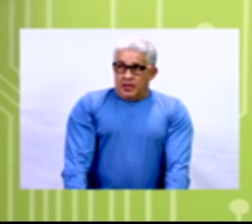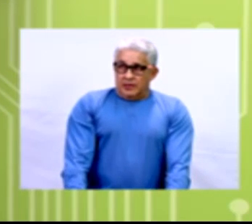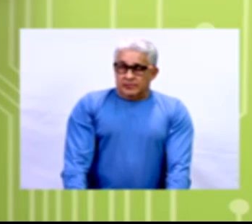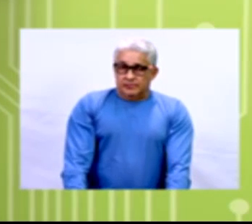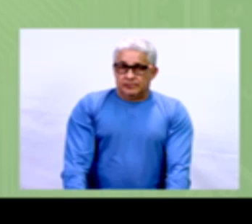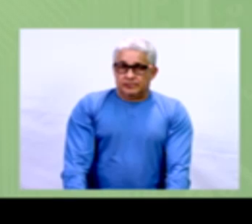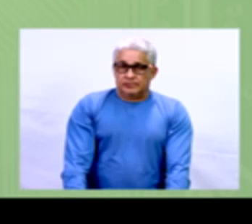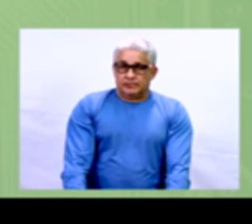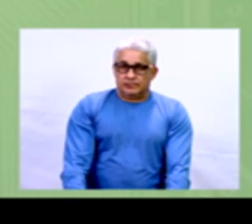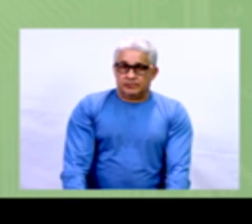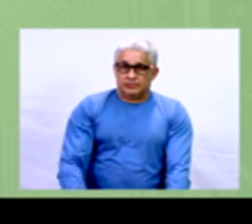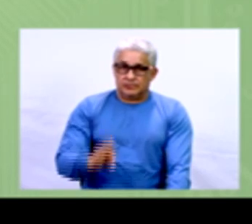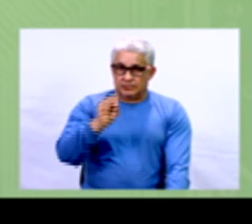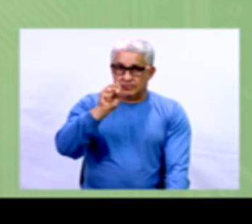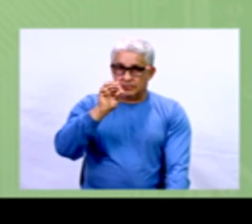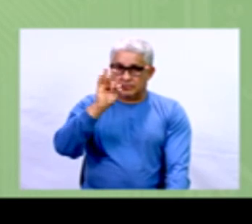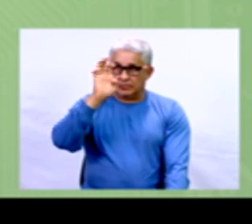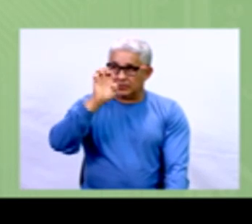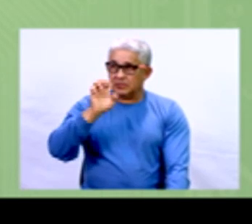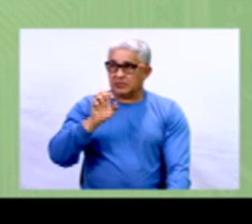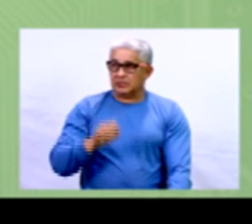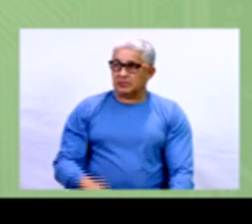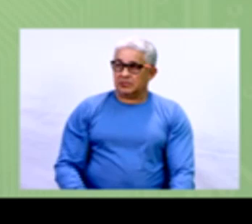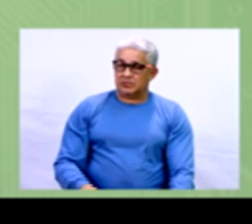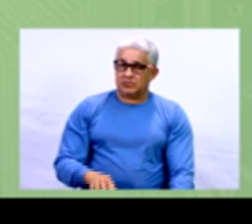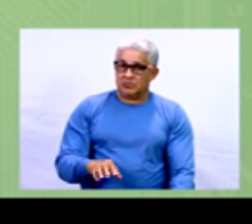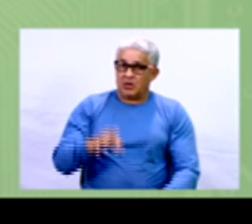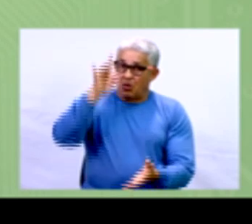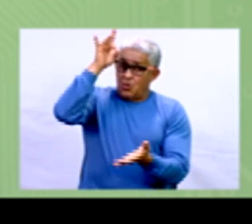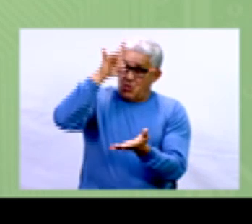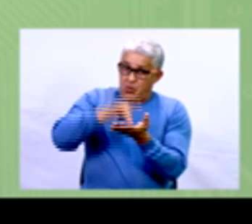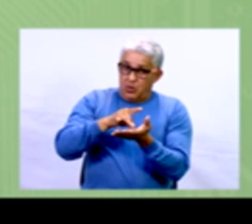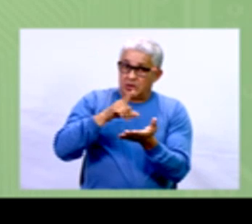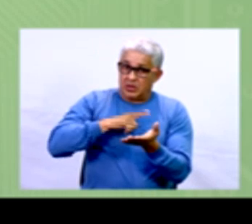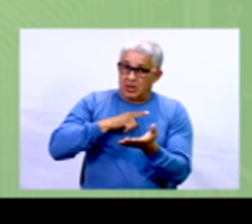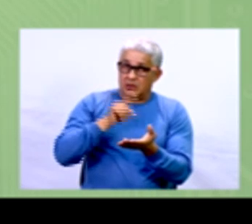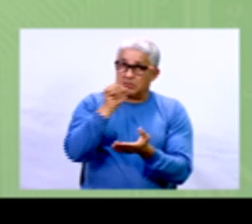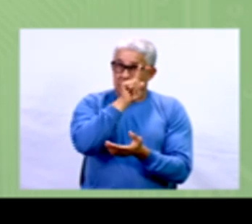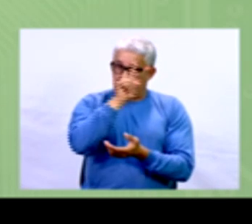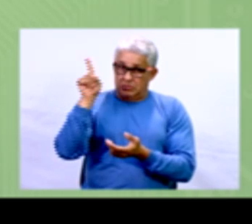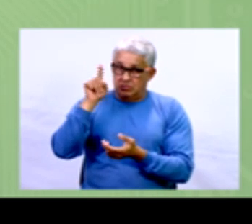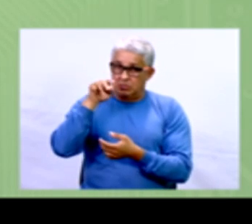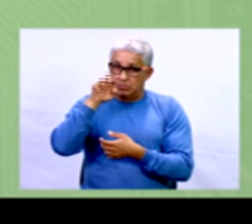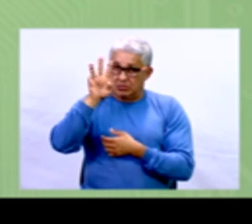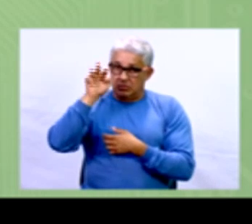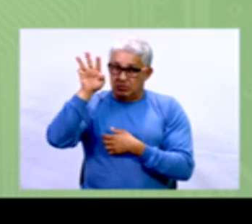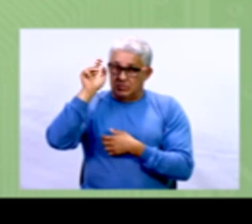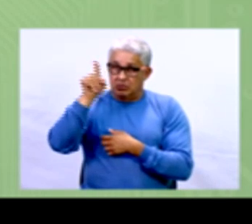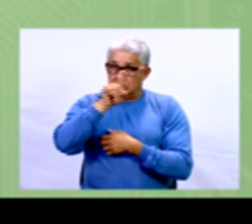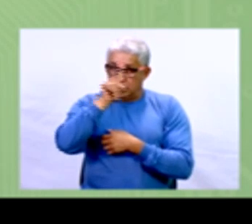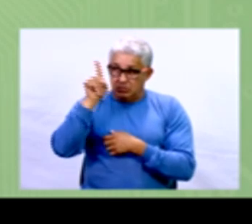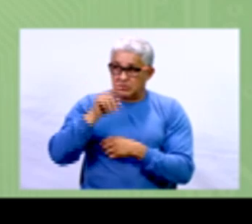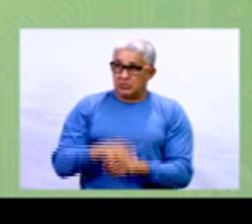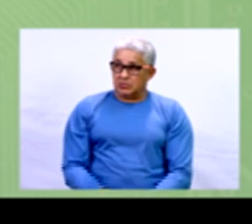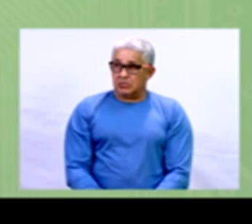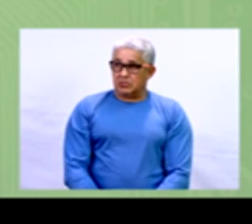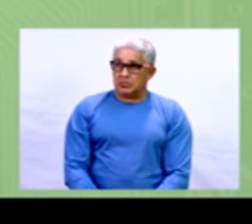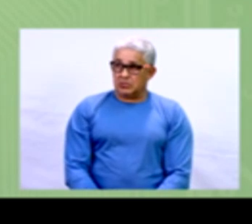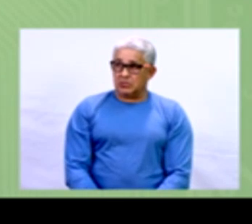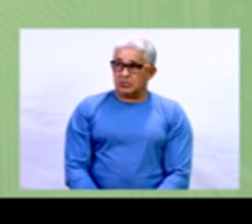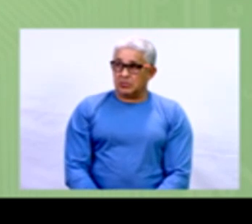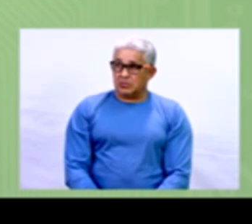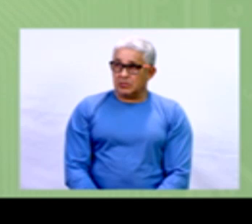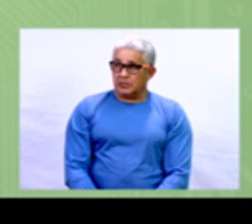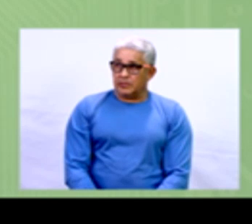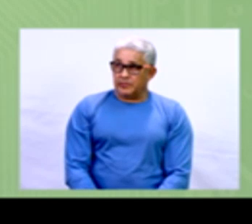Bom, o site oficial do GIMP está aí na telinha de vocês, que é o